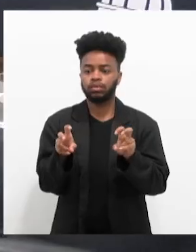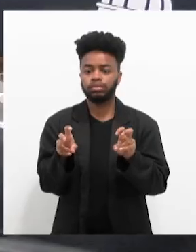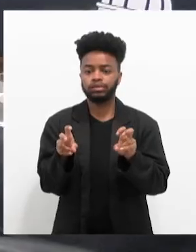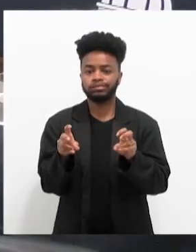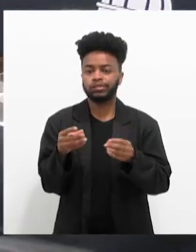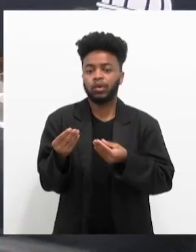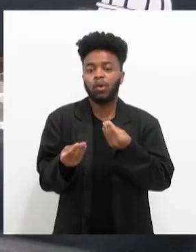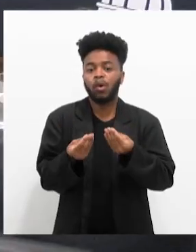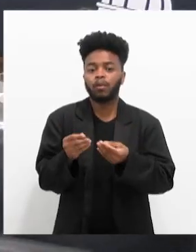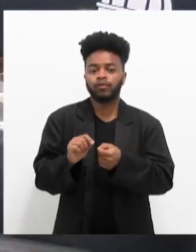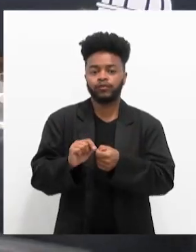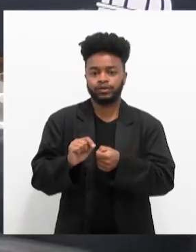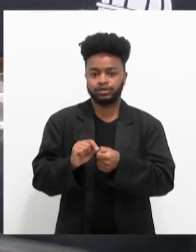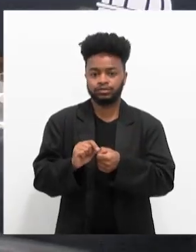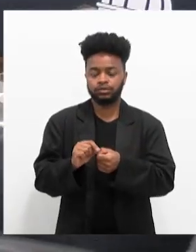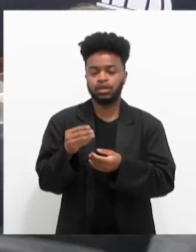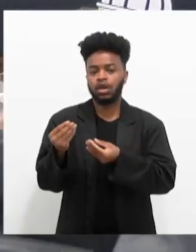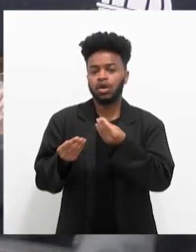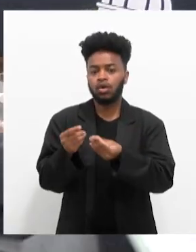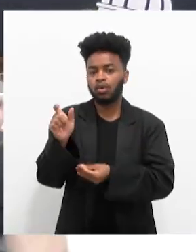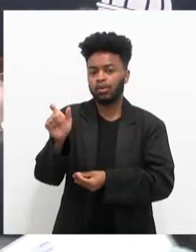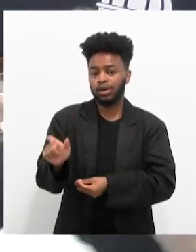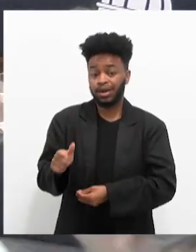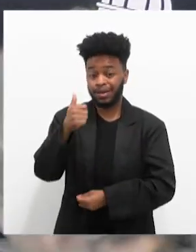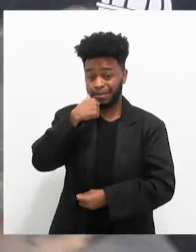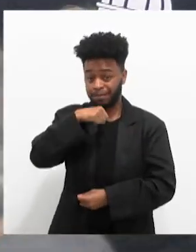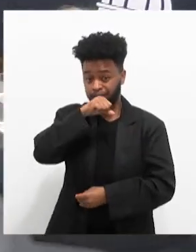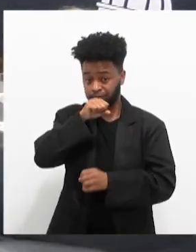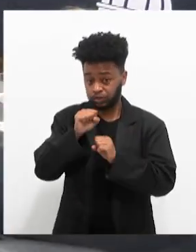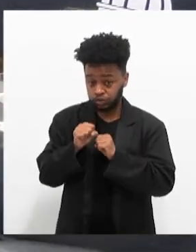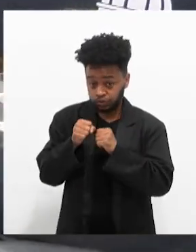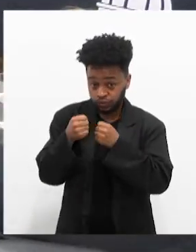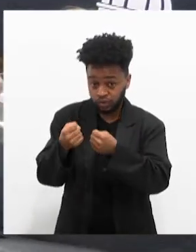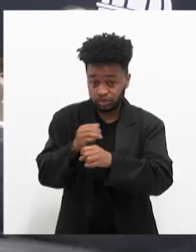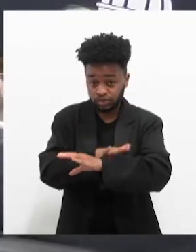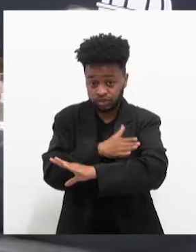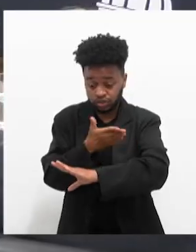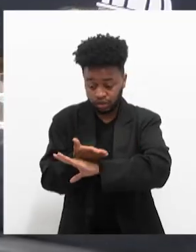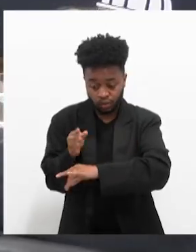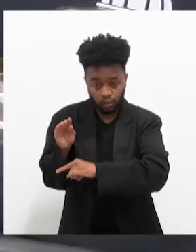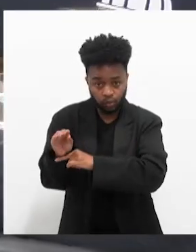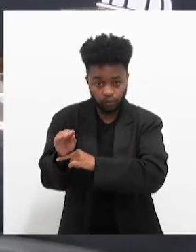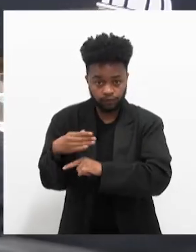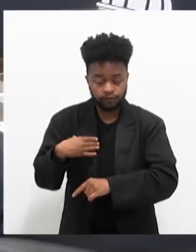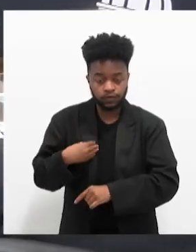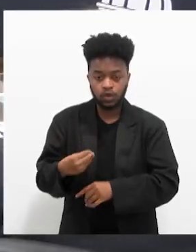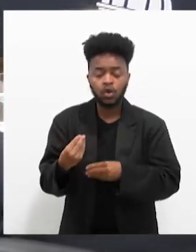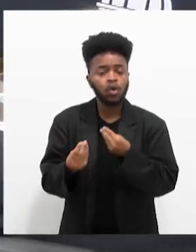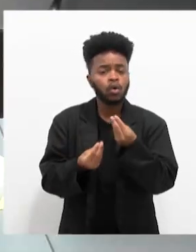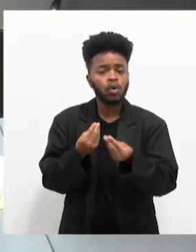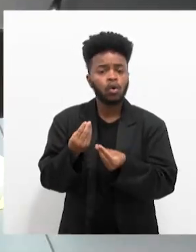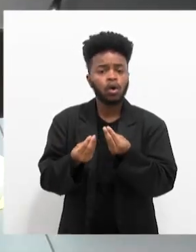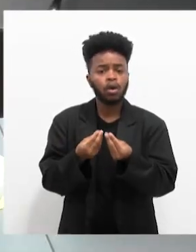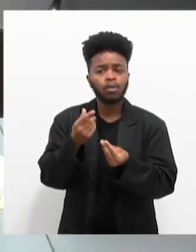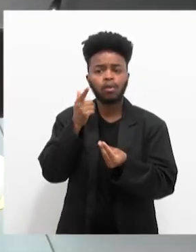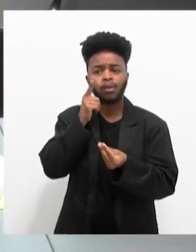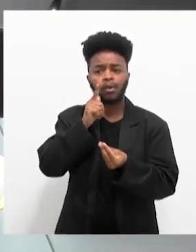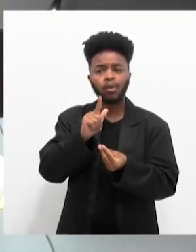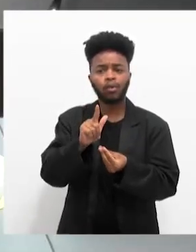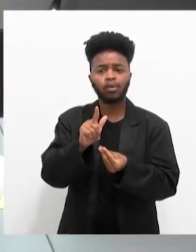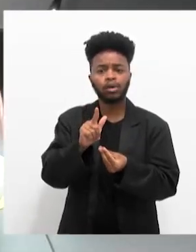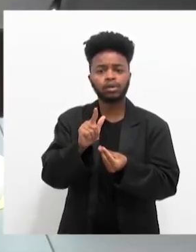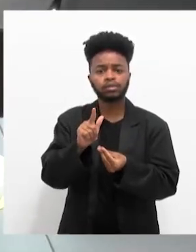mérito. Como uma mãe com dedicação exclusiva poderia